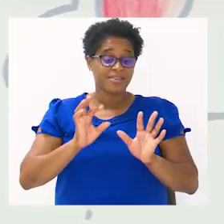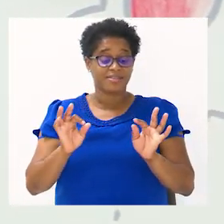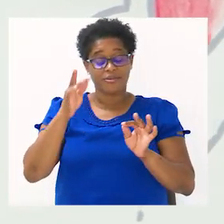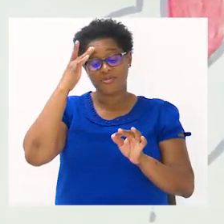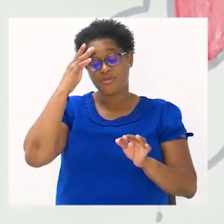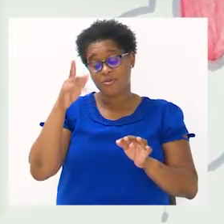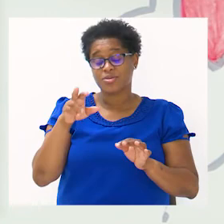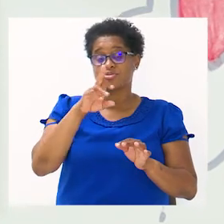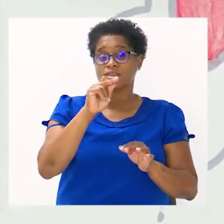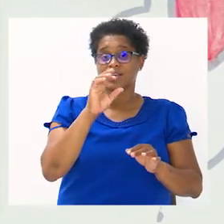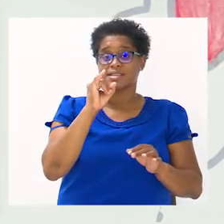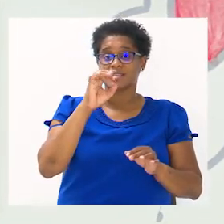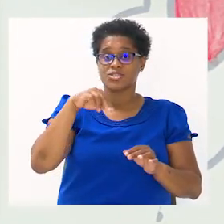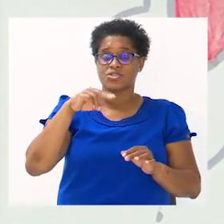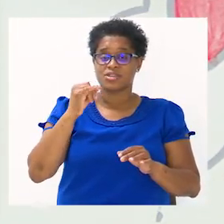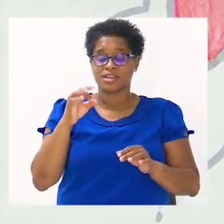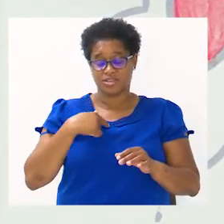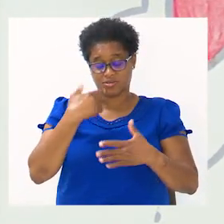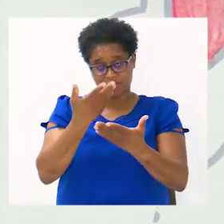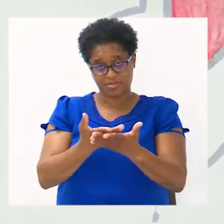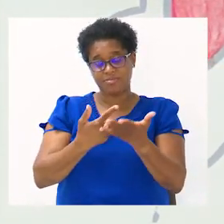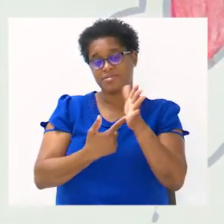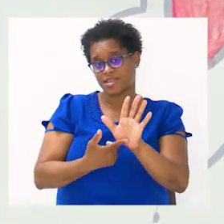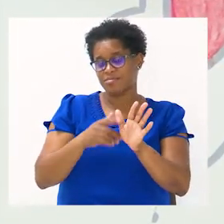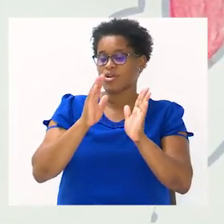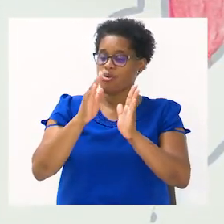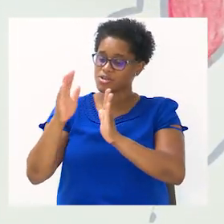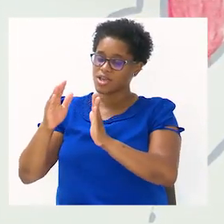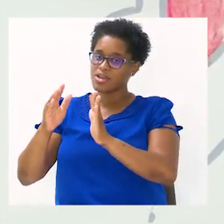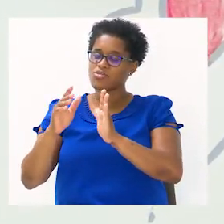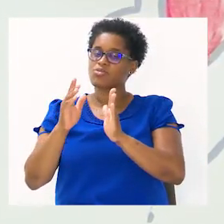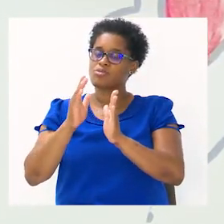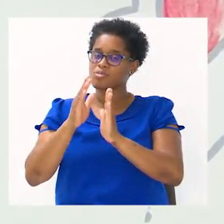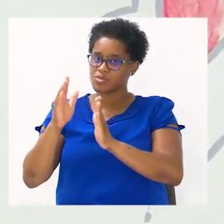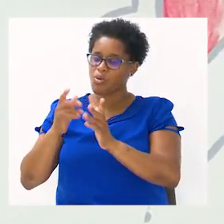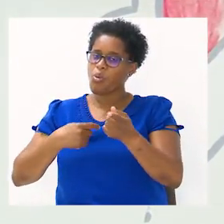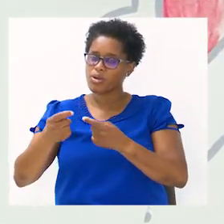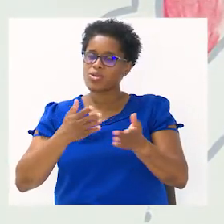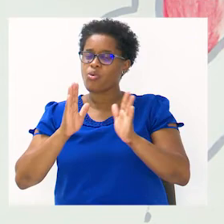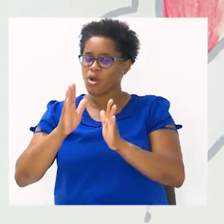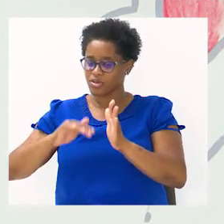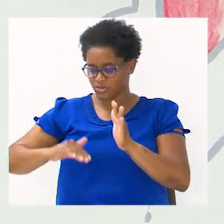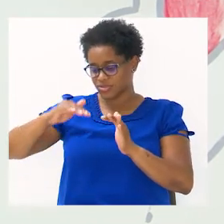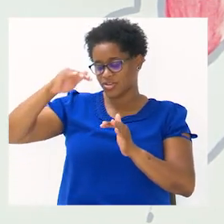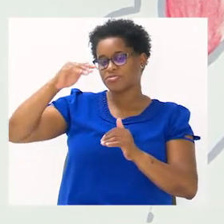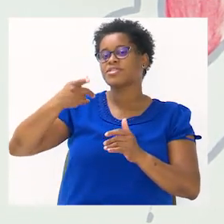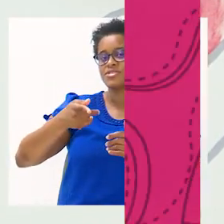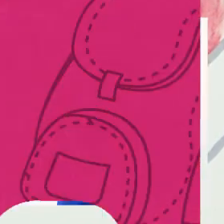números racionais que eu dei como exemplo estão organizados por ordem crescente. Isso